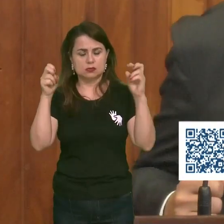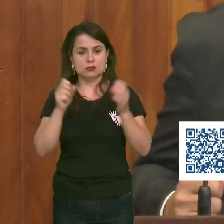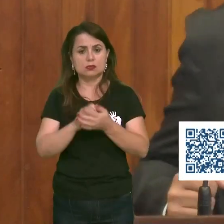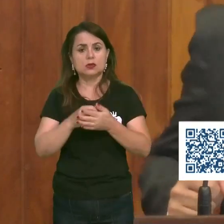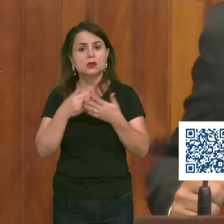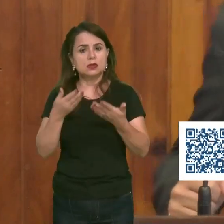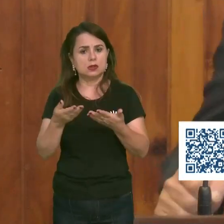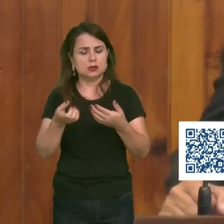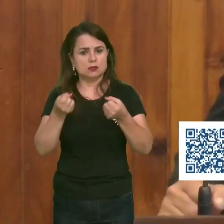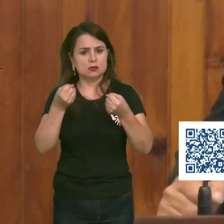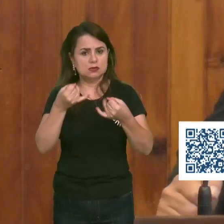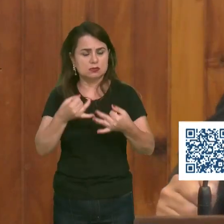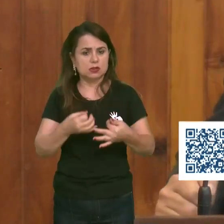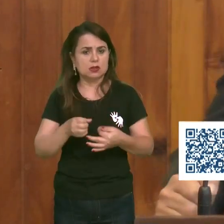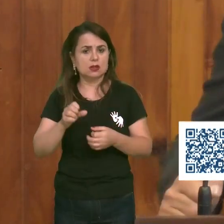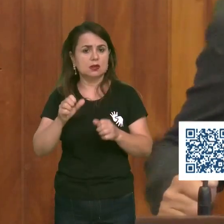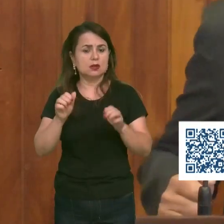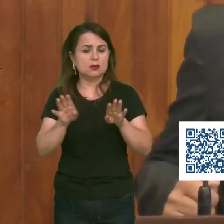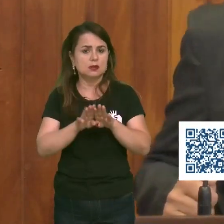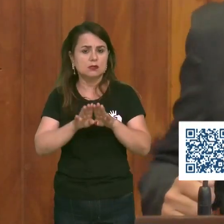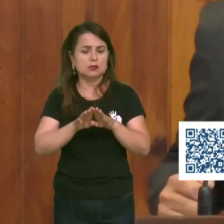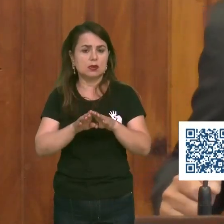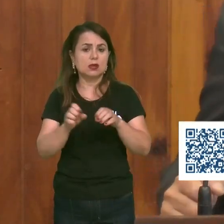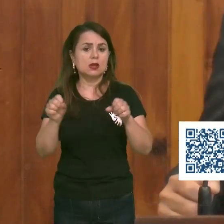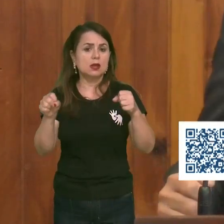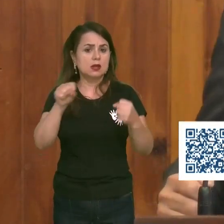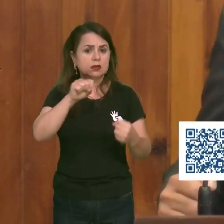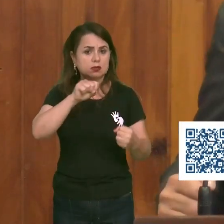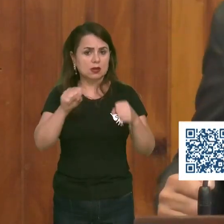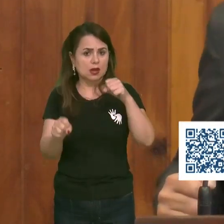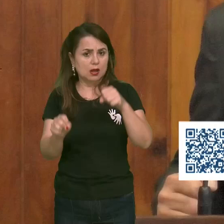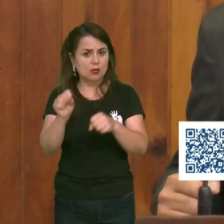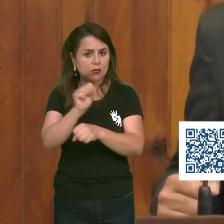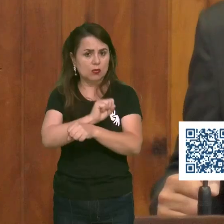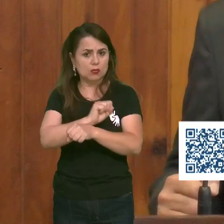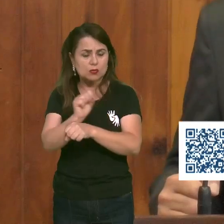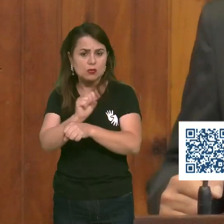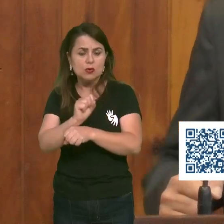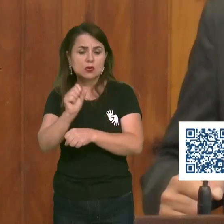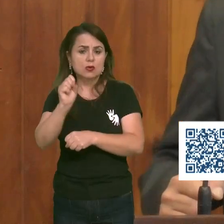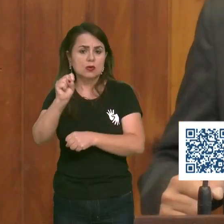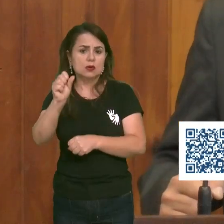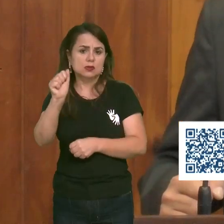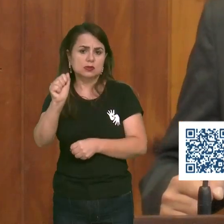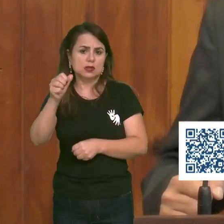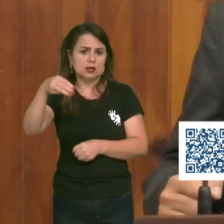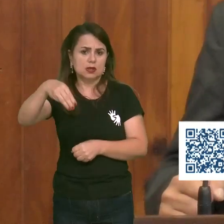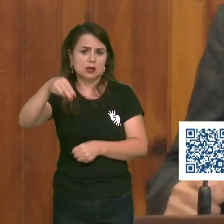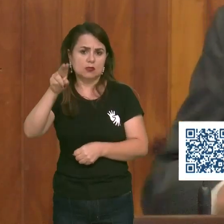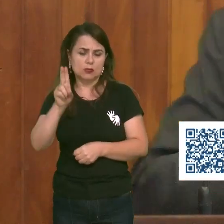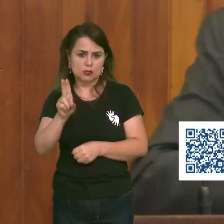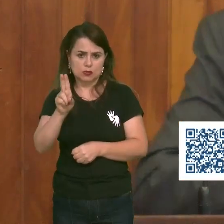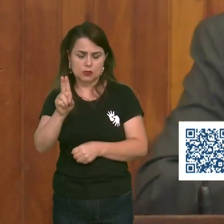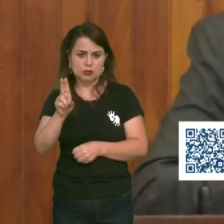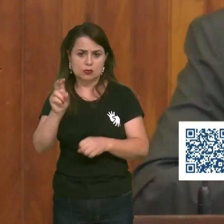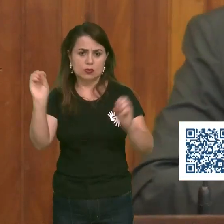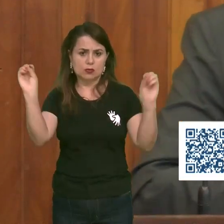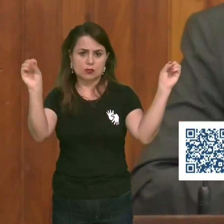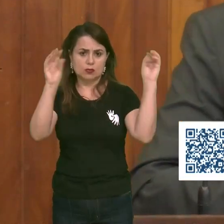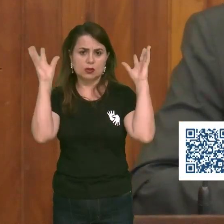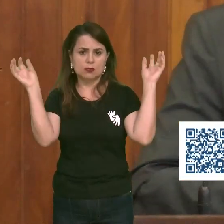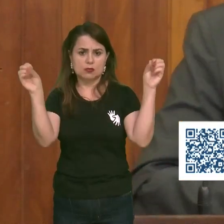Samu na terceirização do Samu da nossa cidade onde que poderia eu acredito